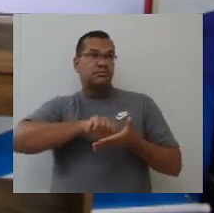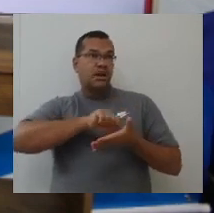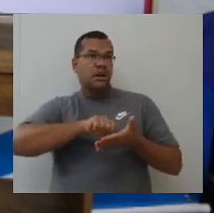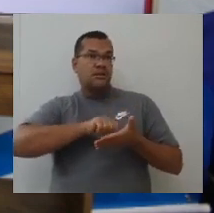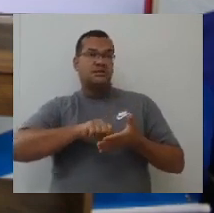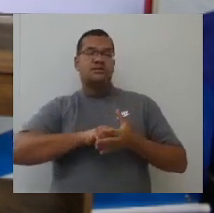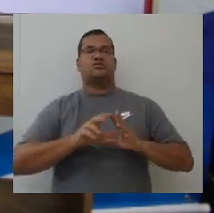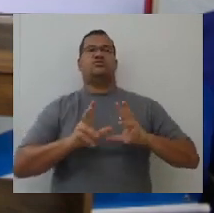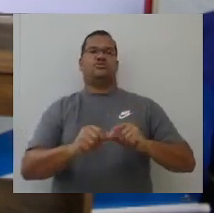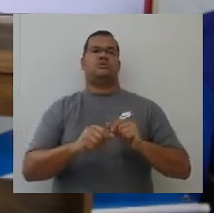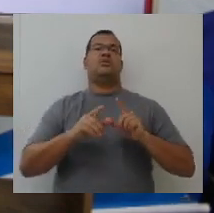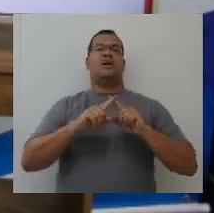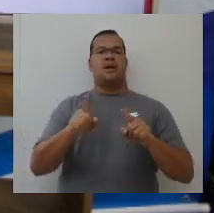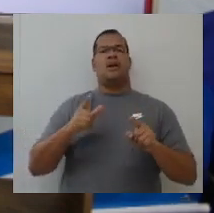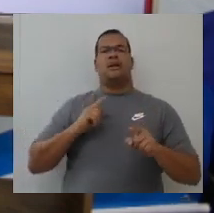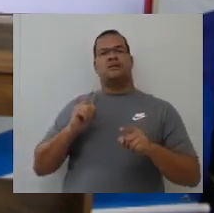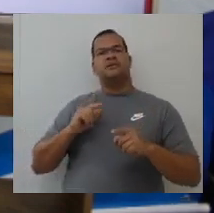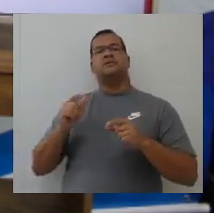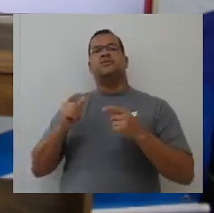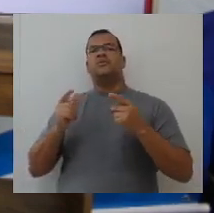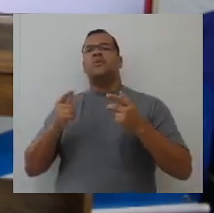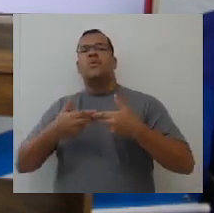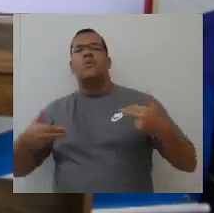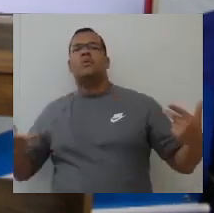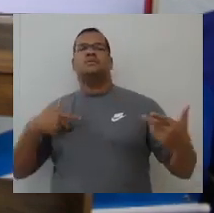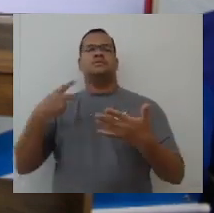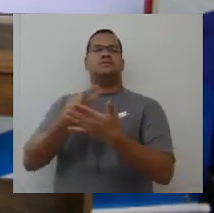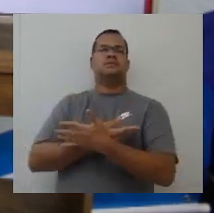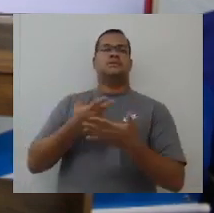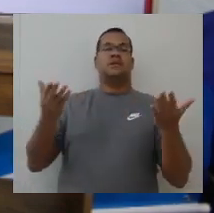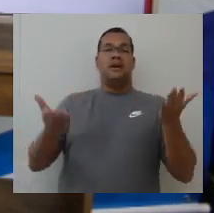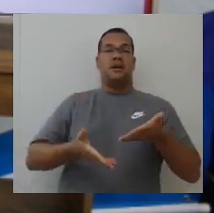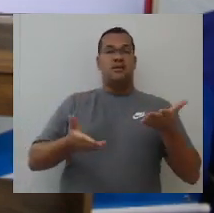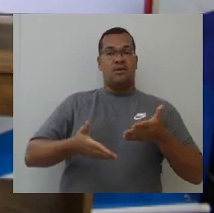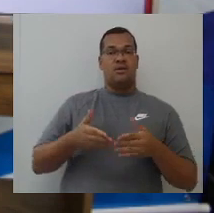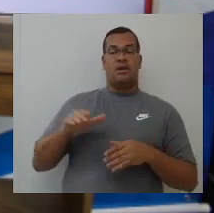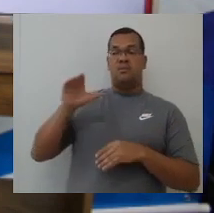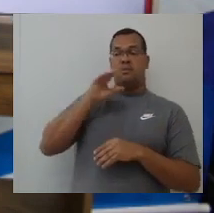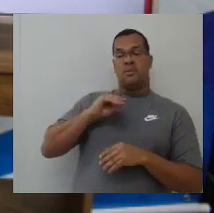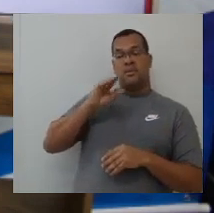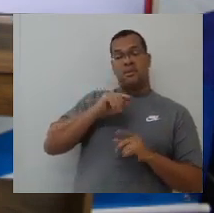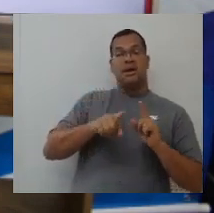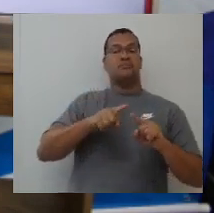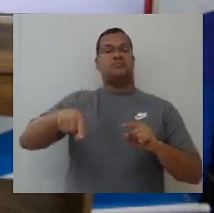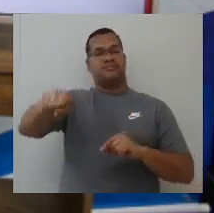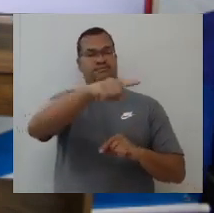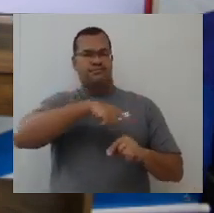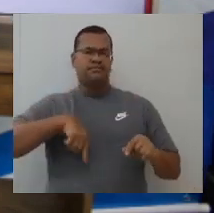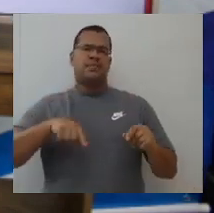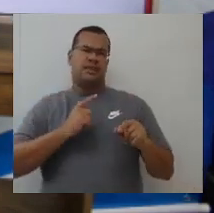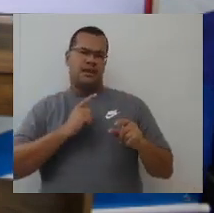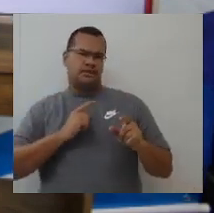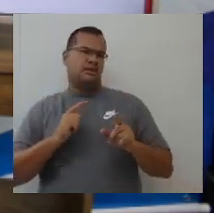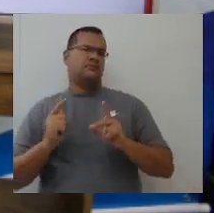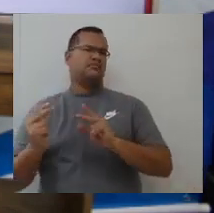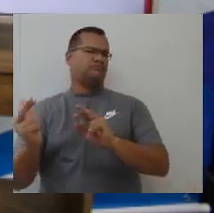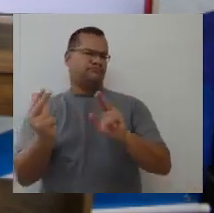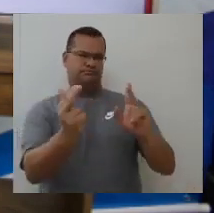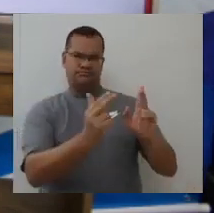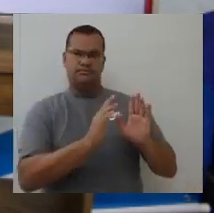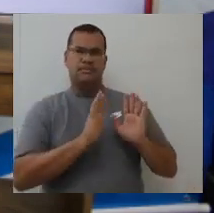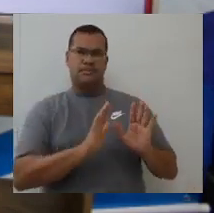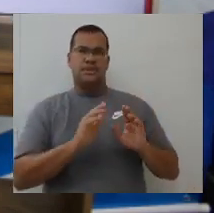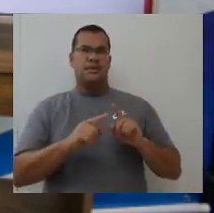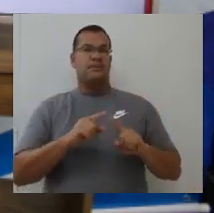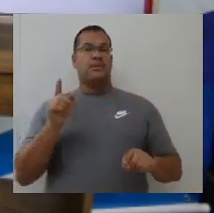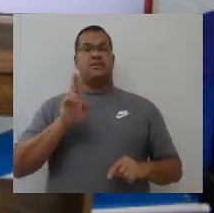Tudo isso aí são ações que estão acontecendo agora, no momento da minha fala. Só que para isso, eu não posso utilizar o